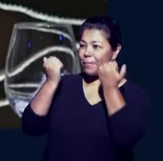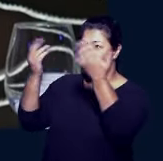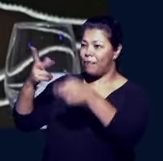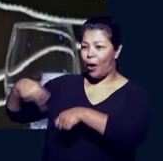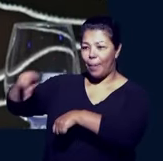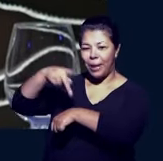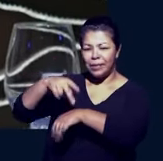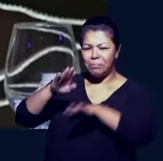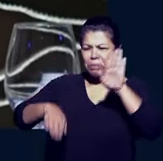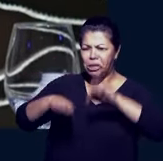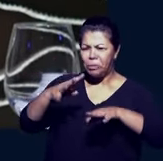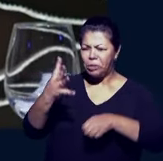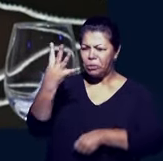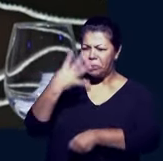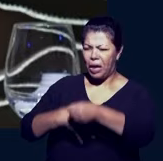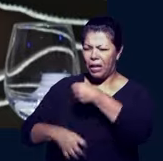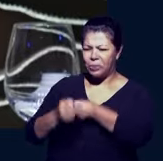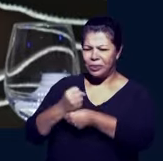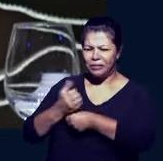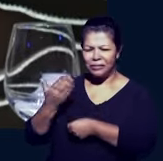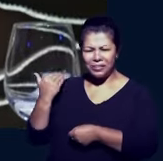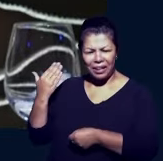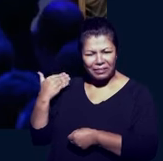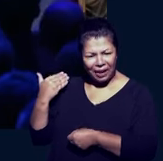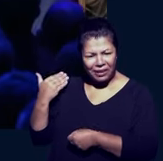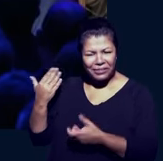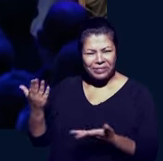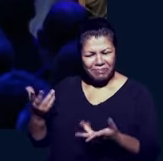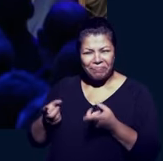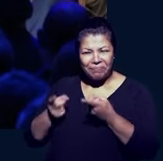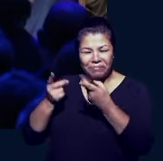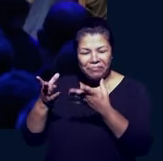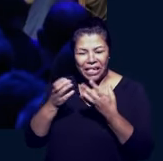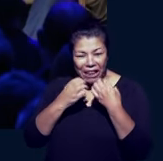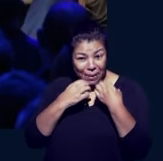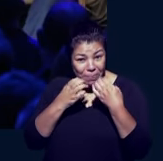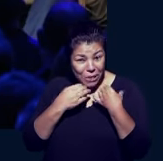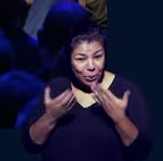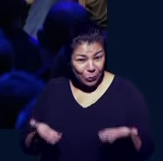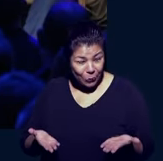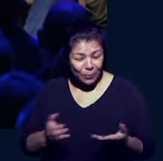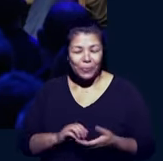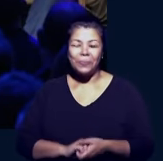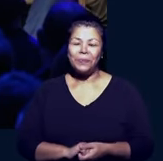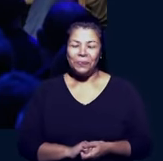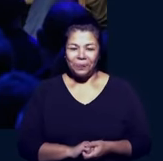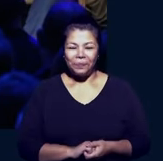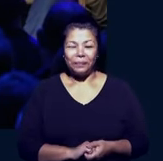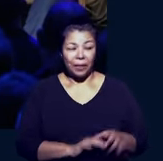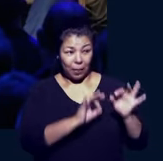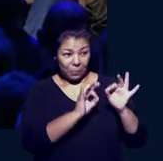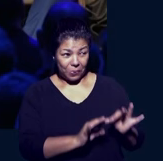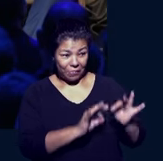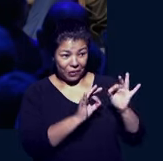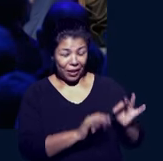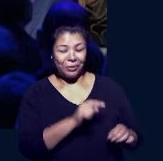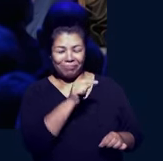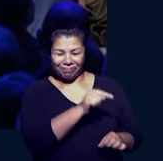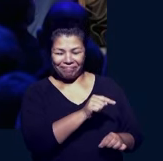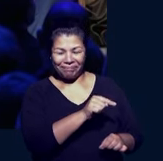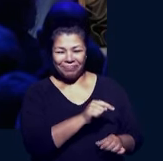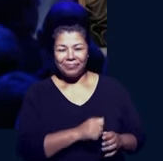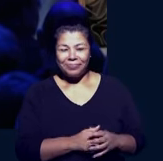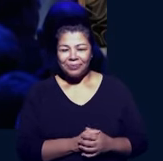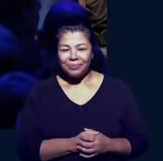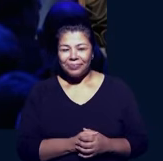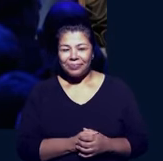4 anos atrás se não me falha a memória desculp perfeito Então tá isso aí eh e aí eu eh a gente já falou um